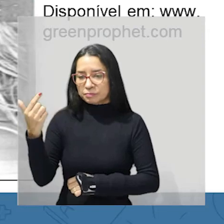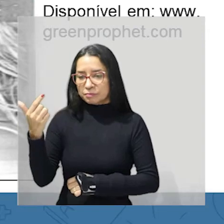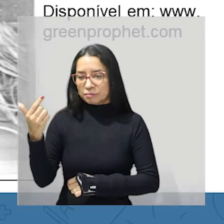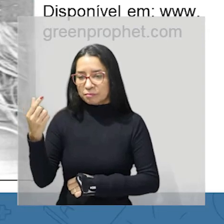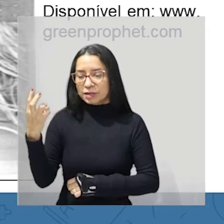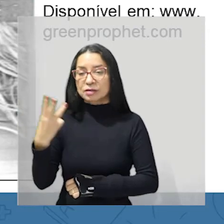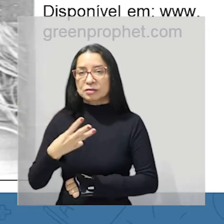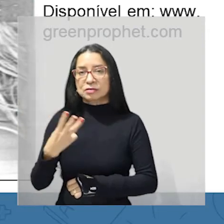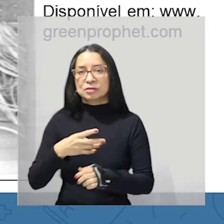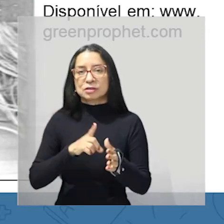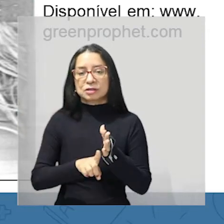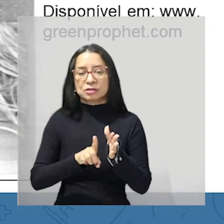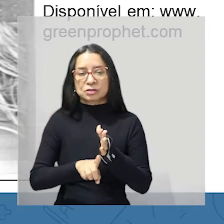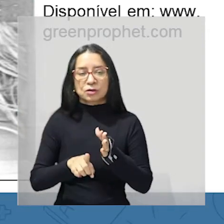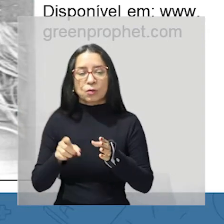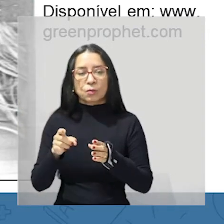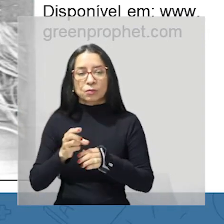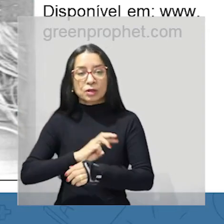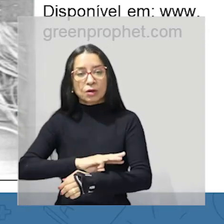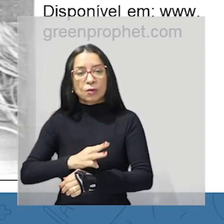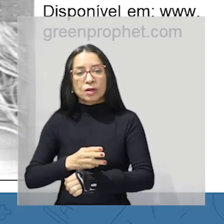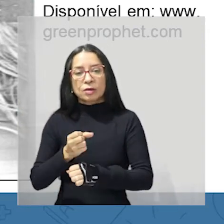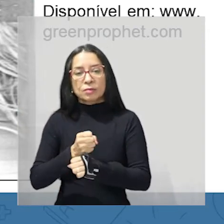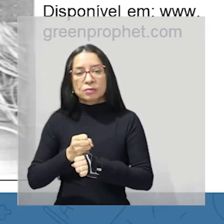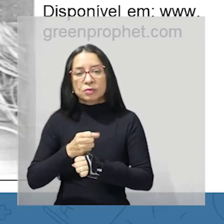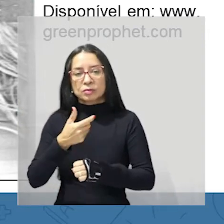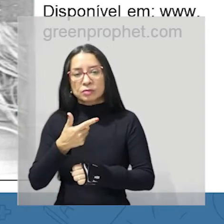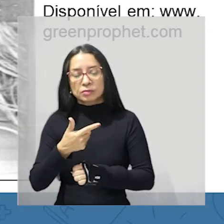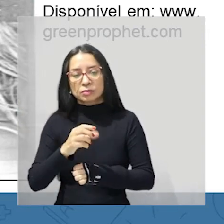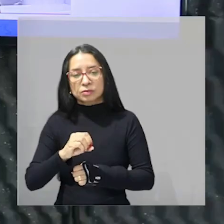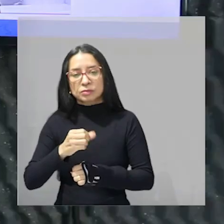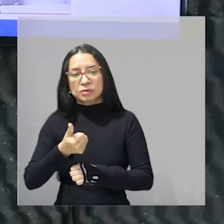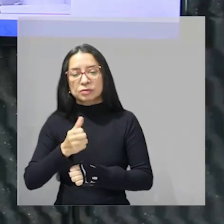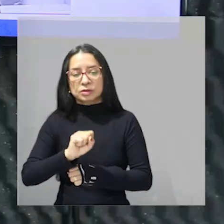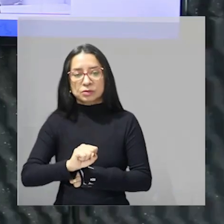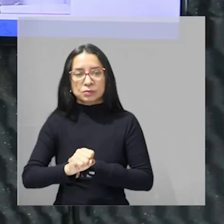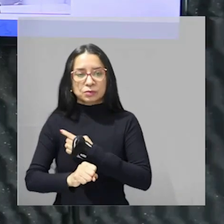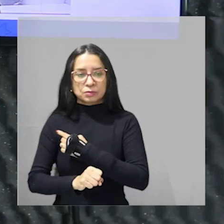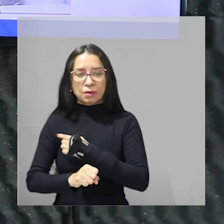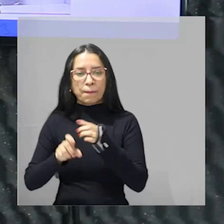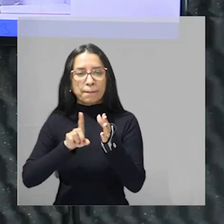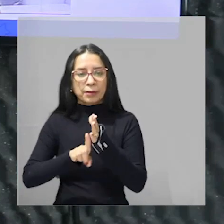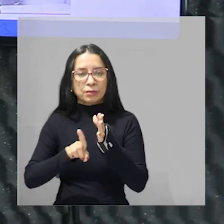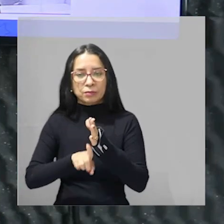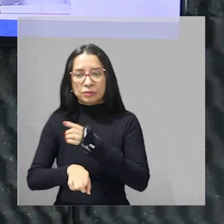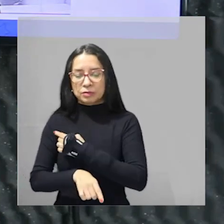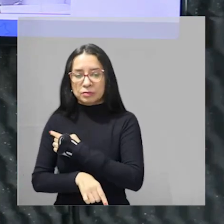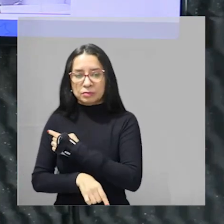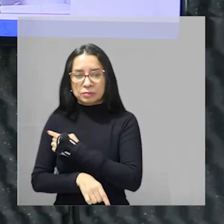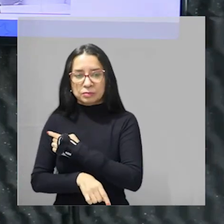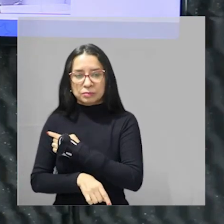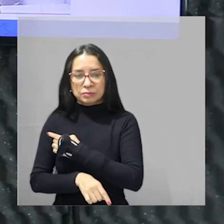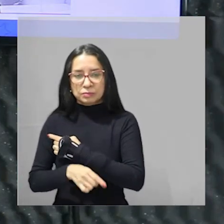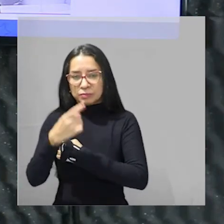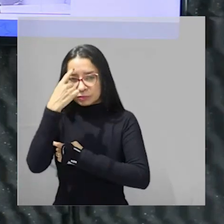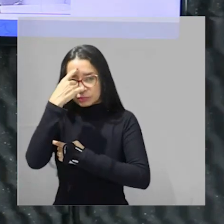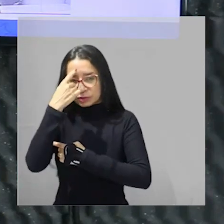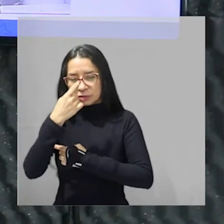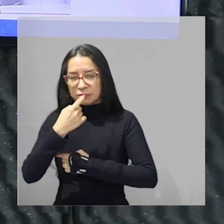OEMA 2018. Eu tenho, né? Vamos ver aqui a pergunta, né? Diz o seguinte, ó. A imagem a